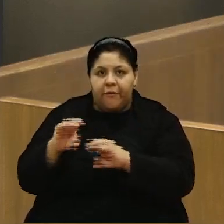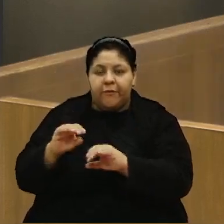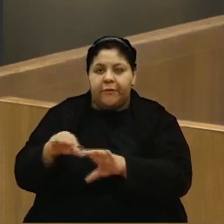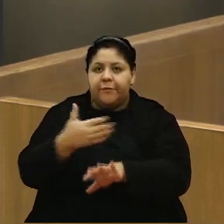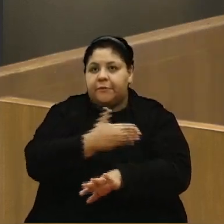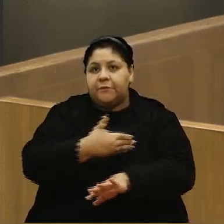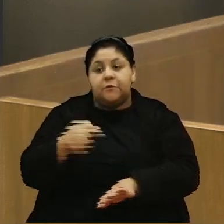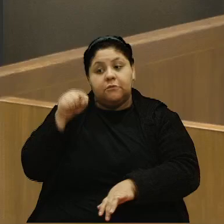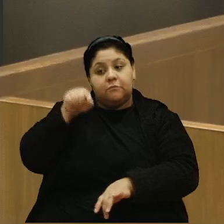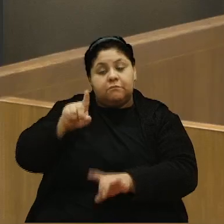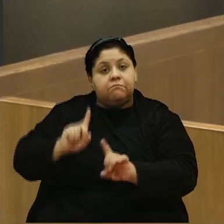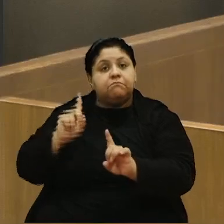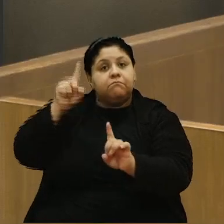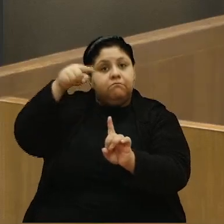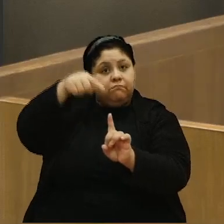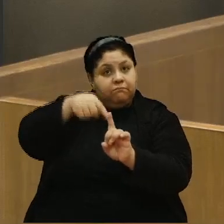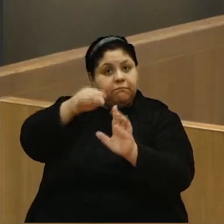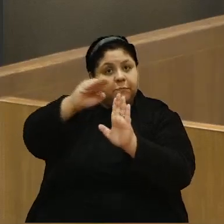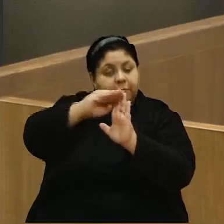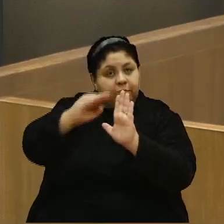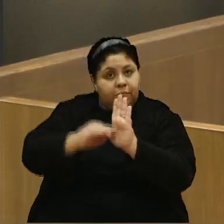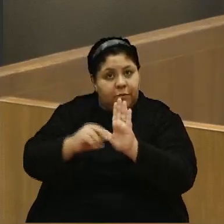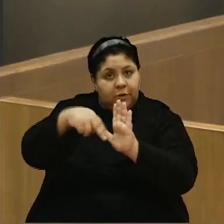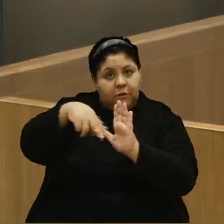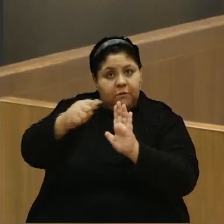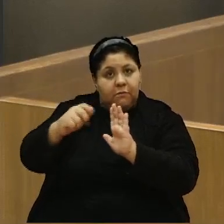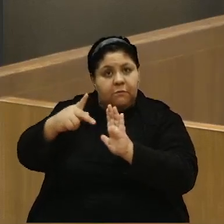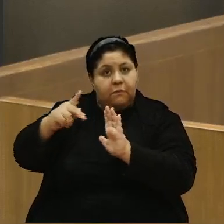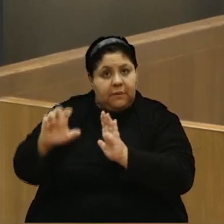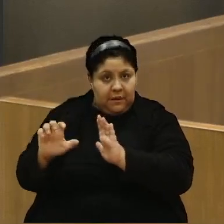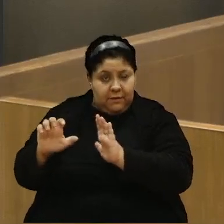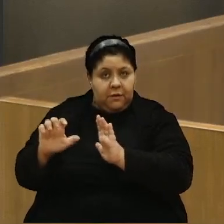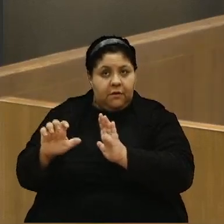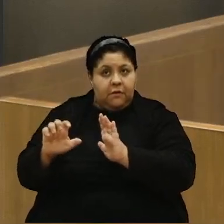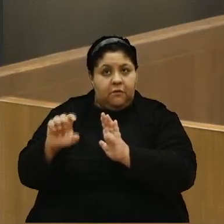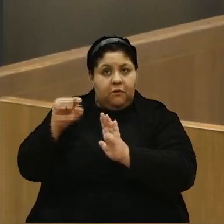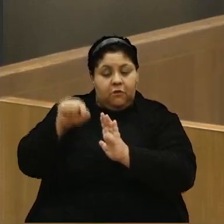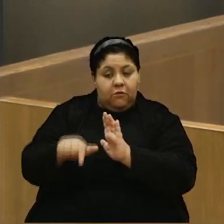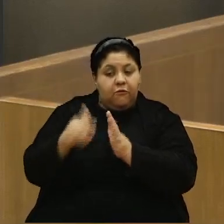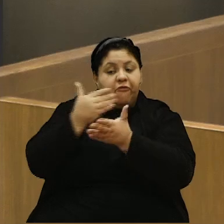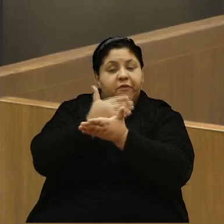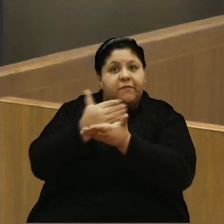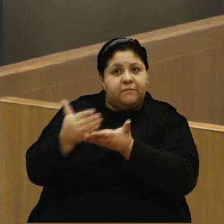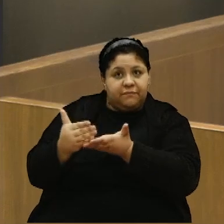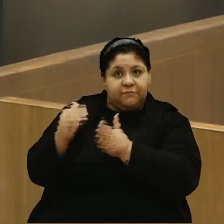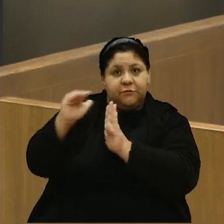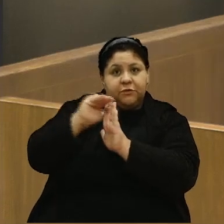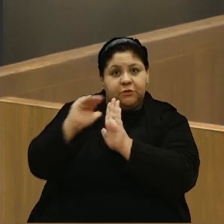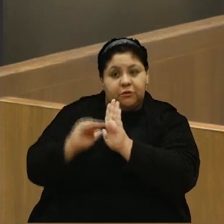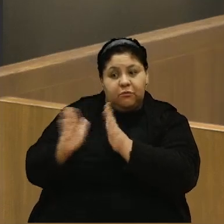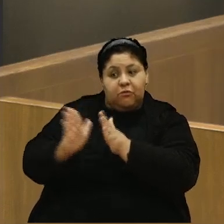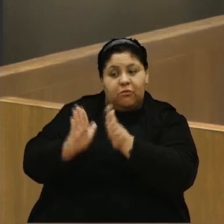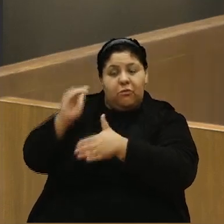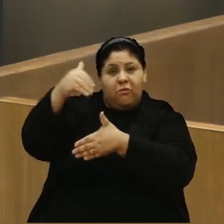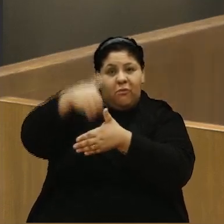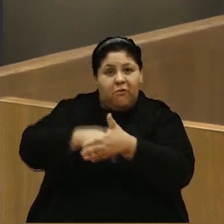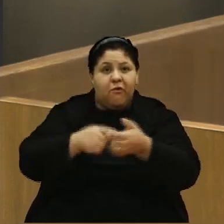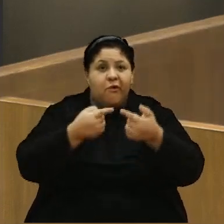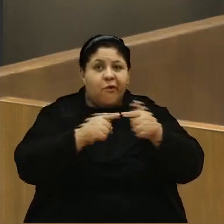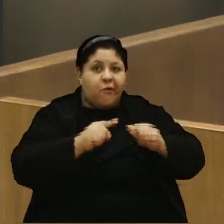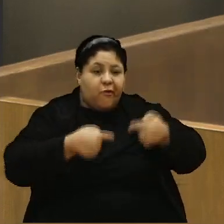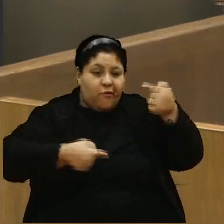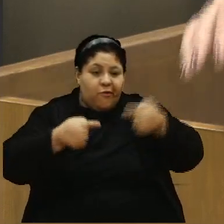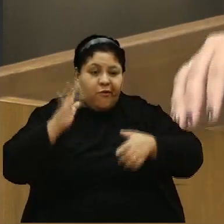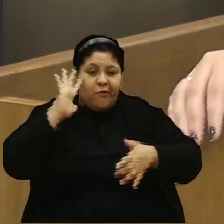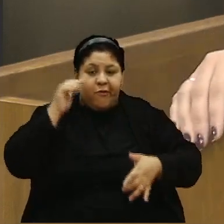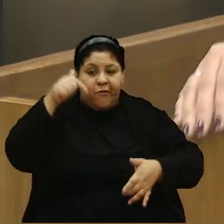pública. Esse era o objetivo principal desse projeto, que foi lançado em programa eleitoral, porém, né, no debate que